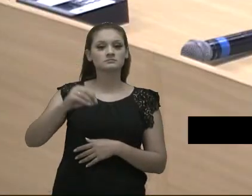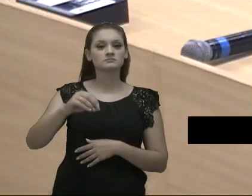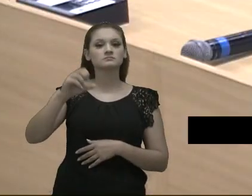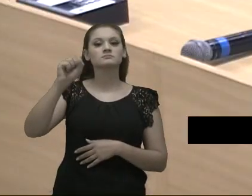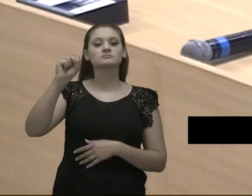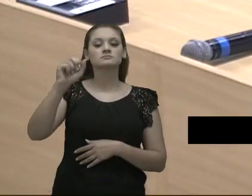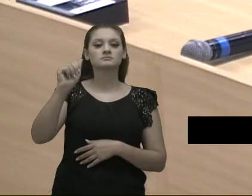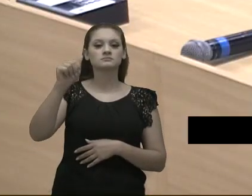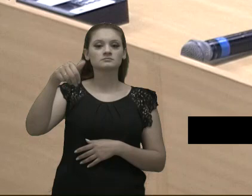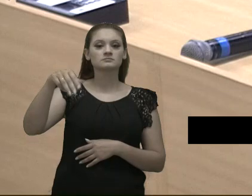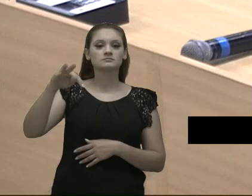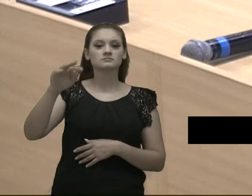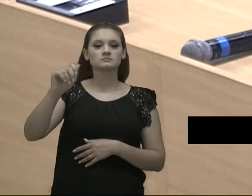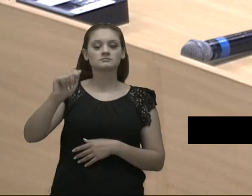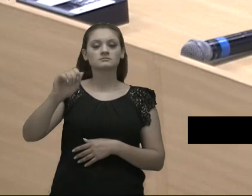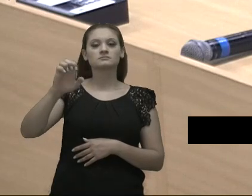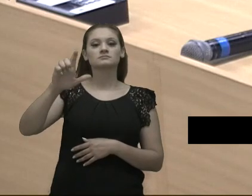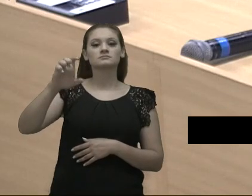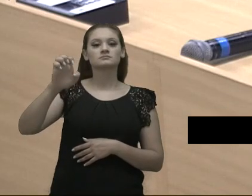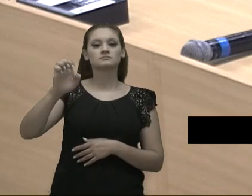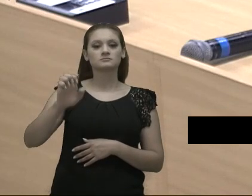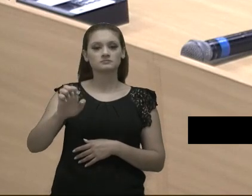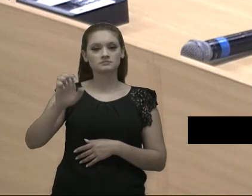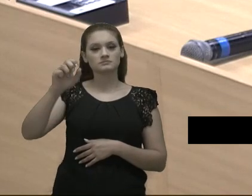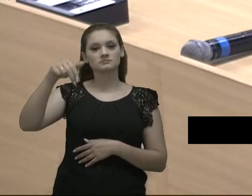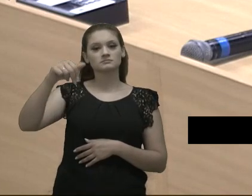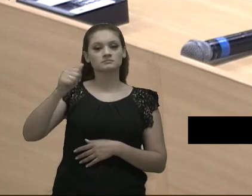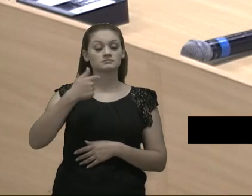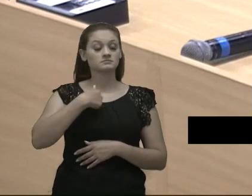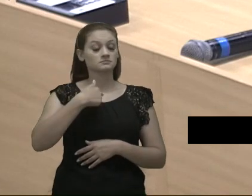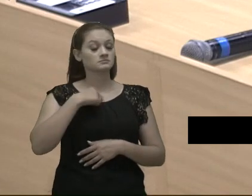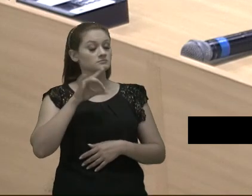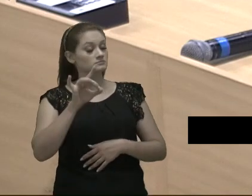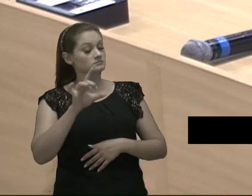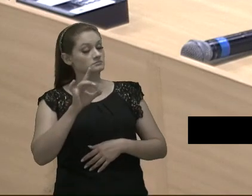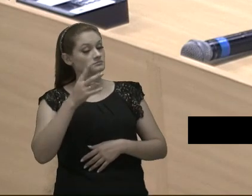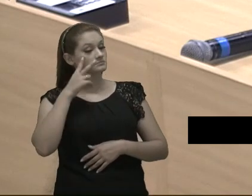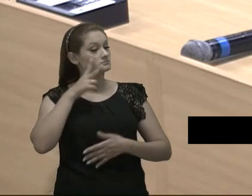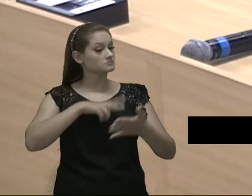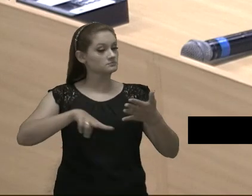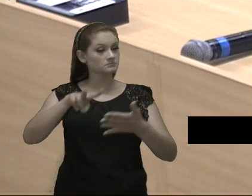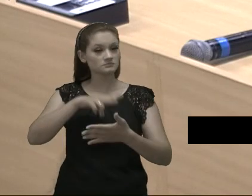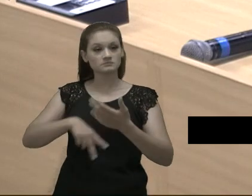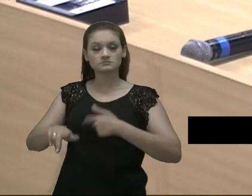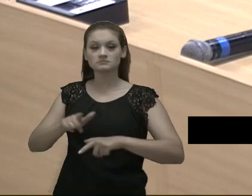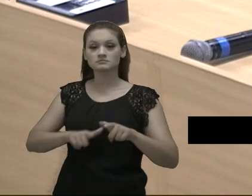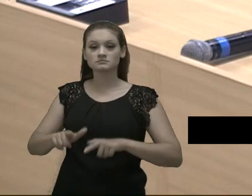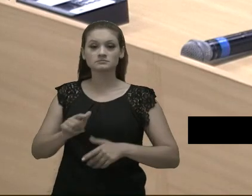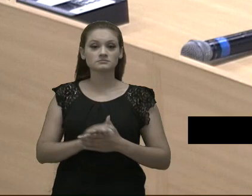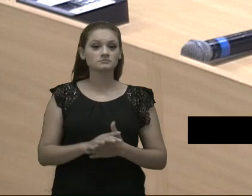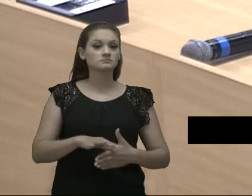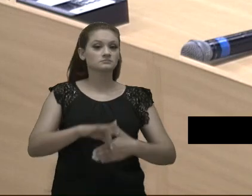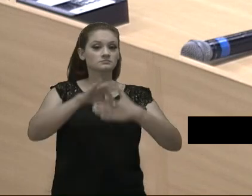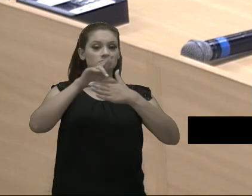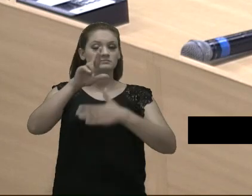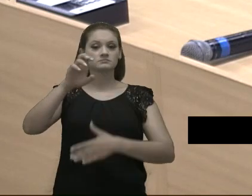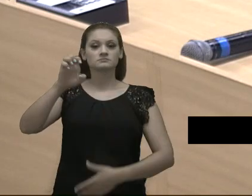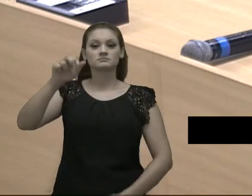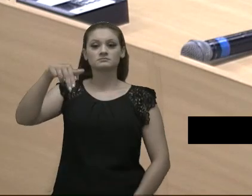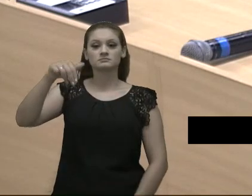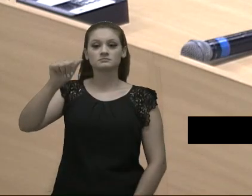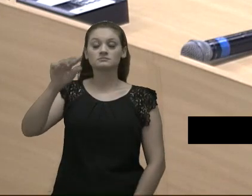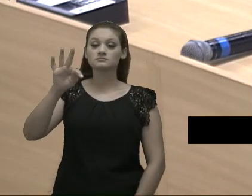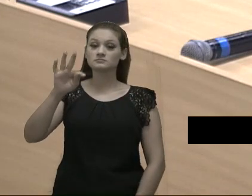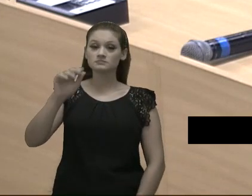falei, eu participei da parte logística, né? A gente foi convocado pela minha chefe, Renata, para a gente